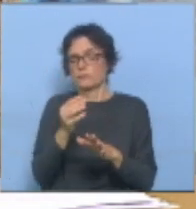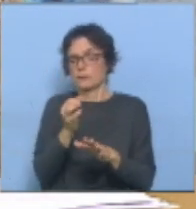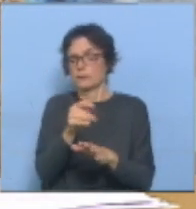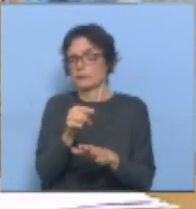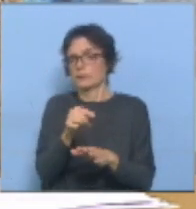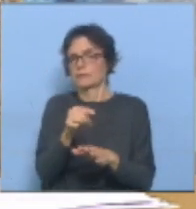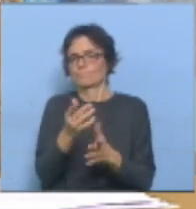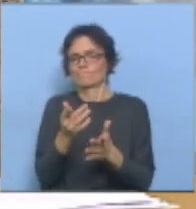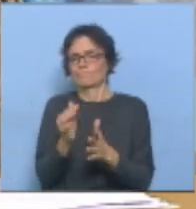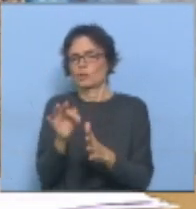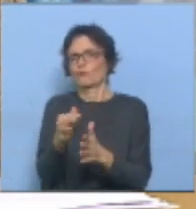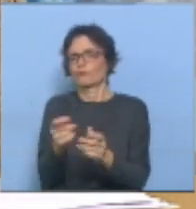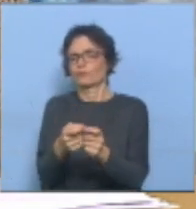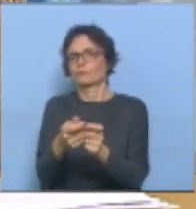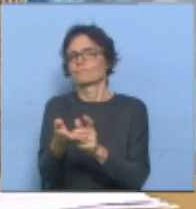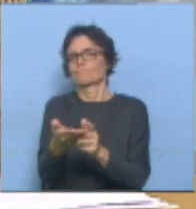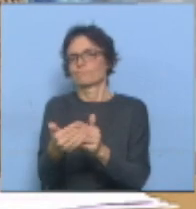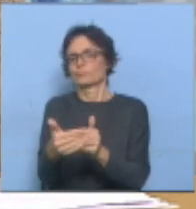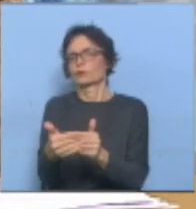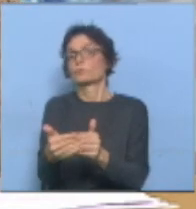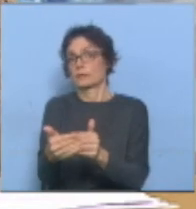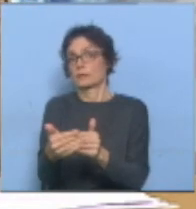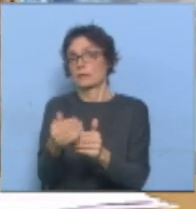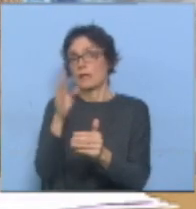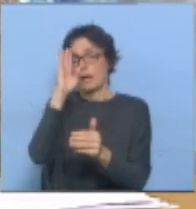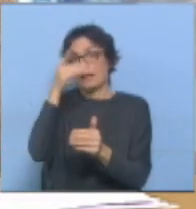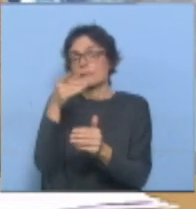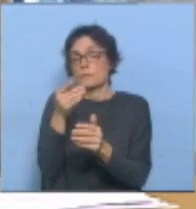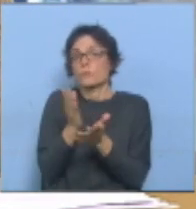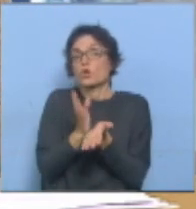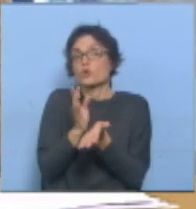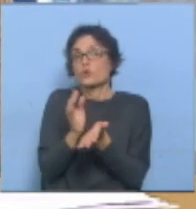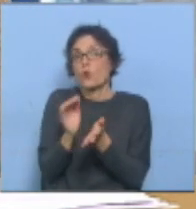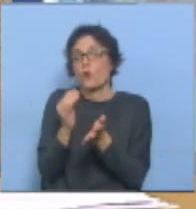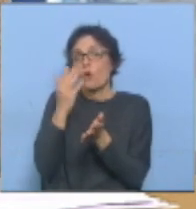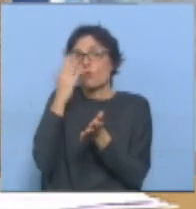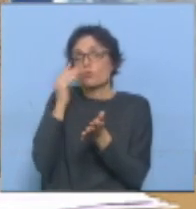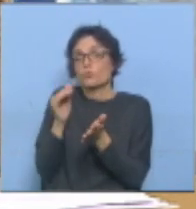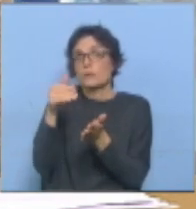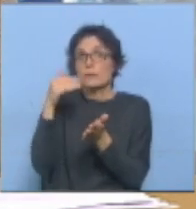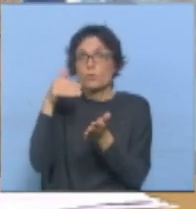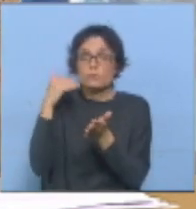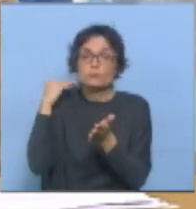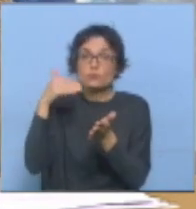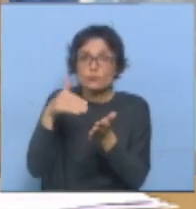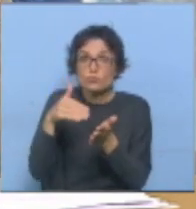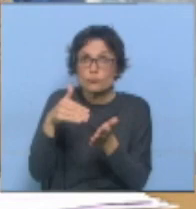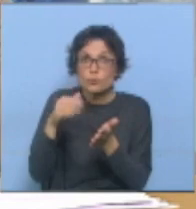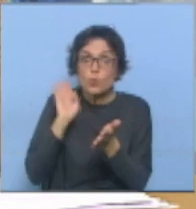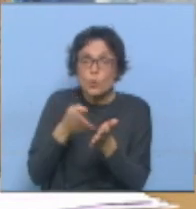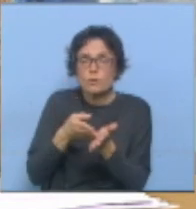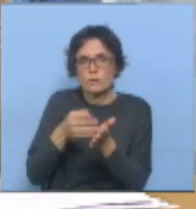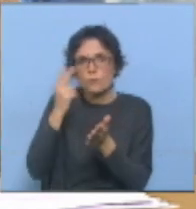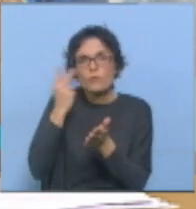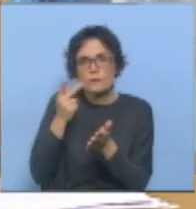paliativos as pessoas têm acesso nos últimos dias de vida. Isso é uma má prática, portanto, deve ser muito antes,